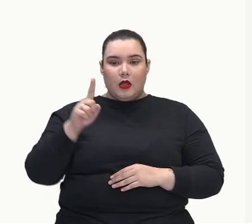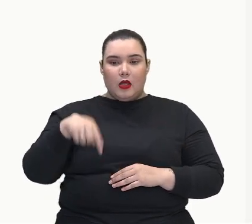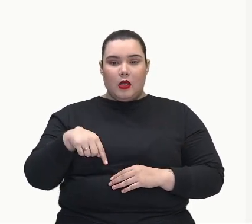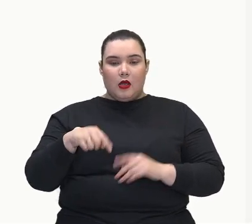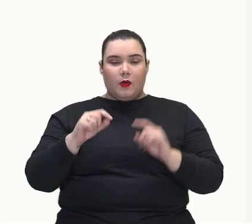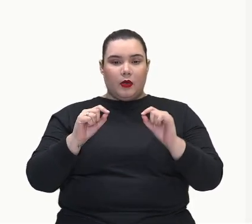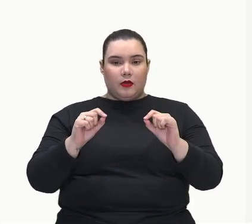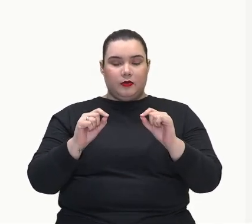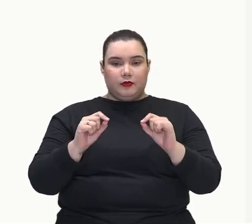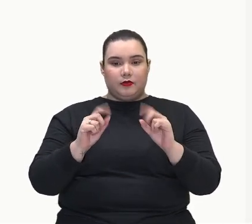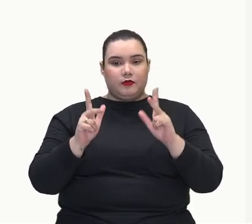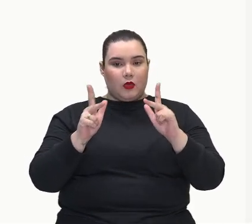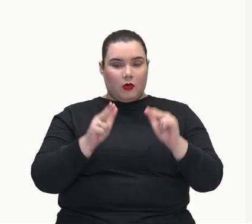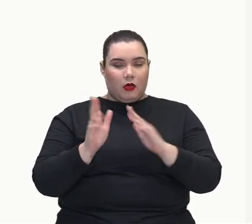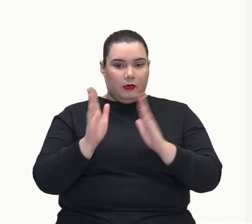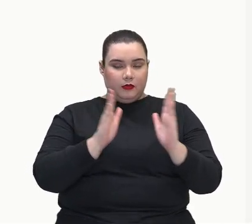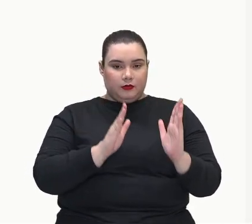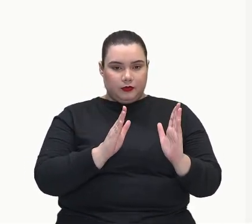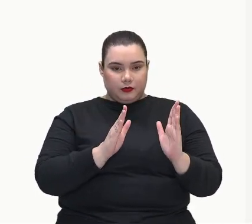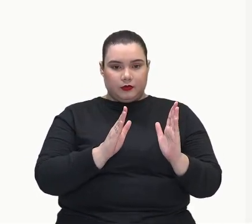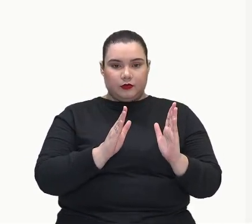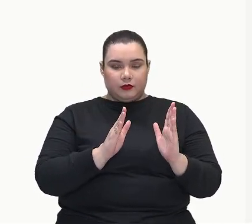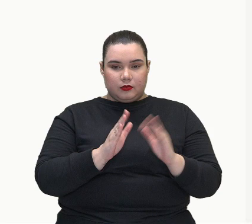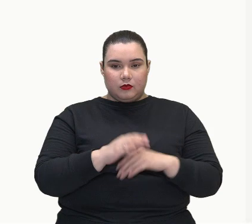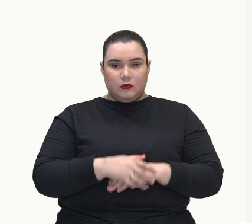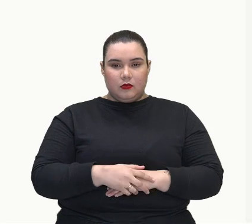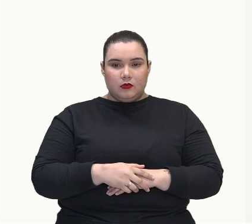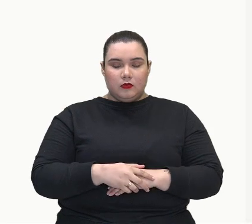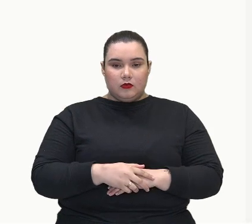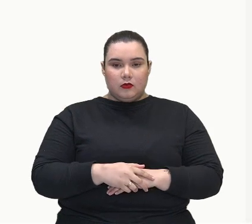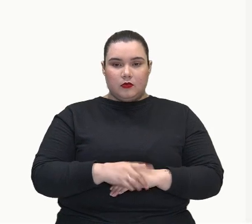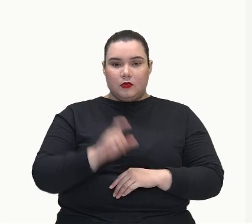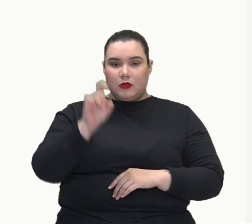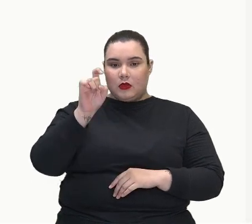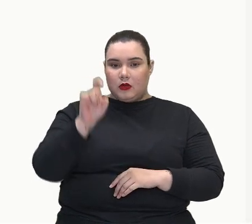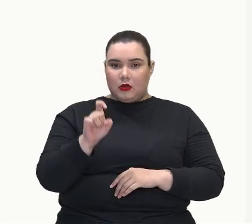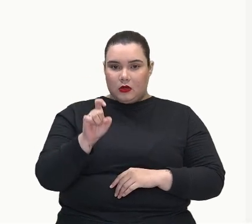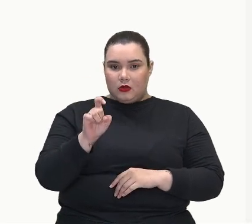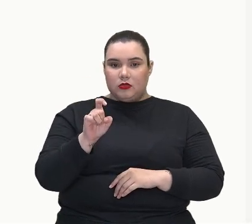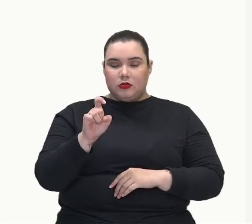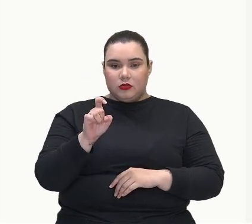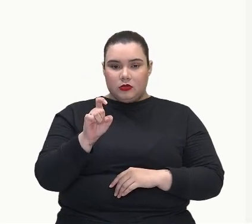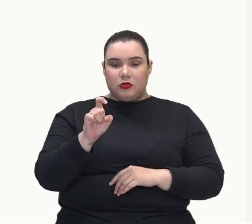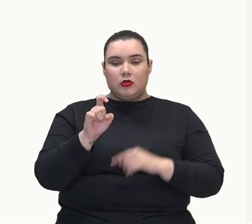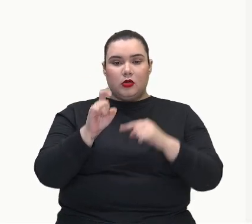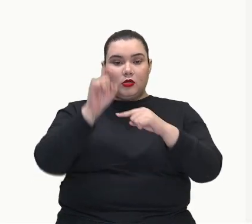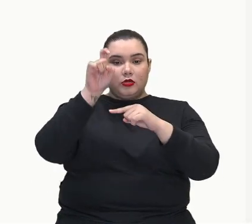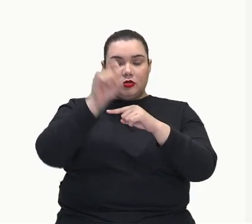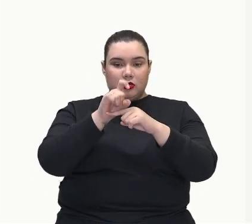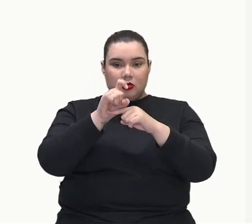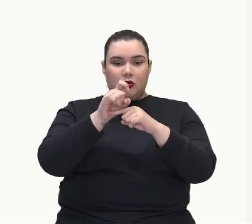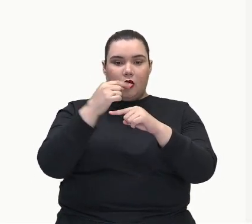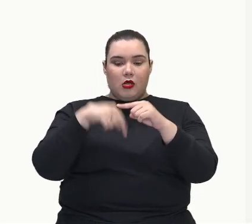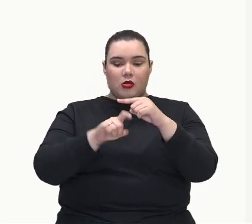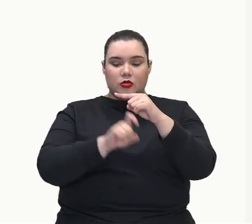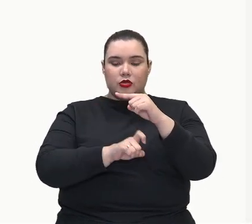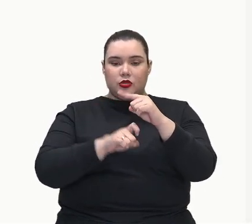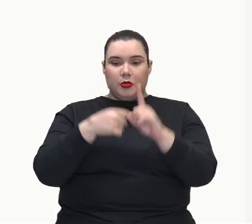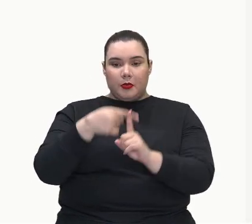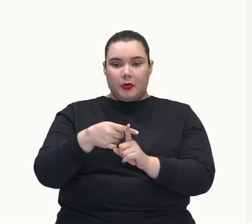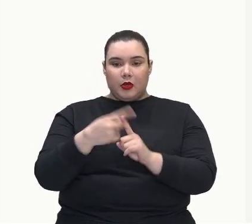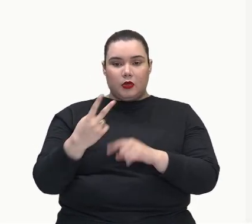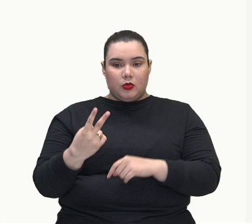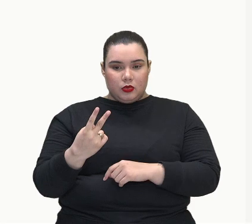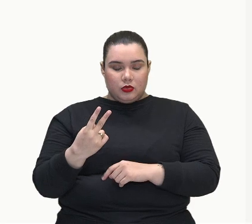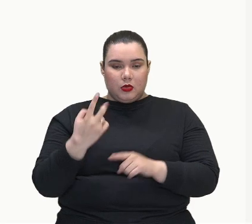a mesma coisa a gente vai fazer na outra reta. X sobre x mais 2. Por quê?